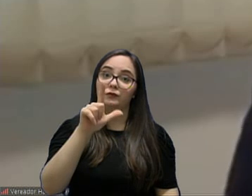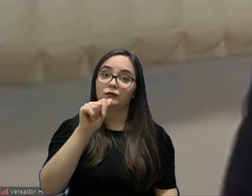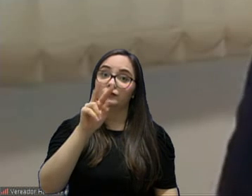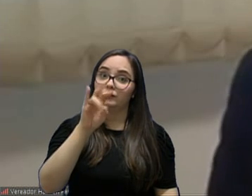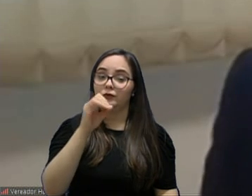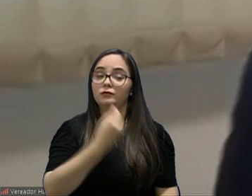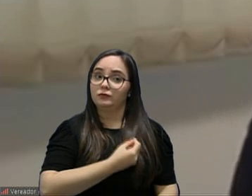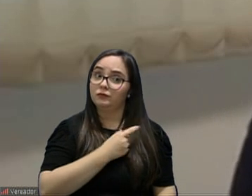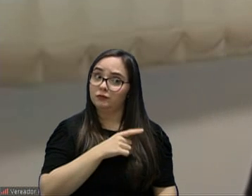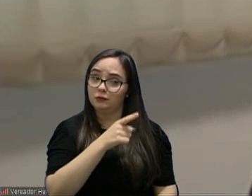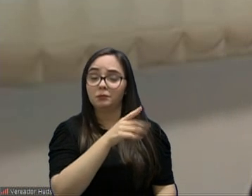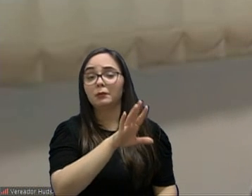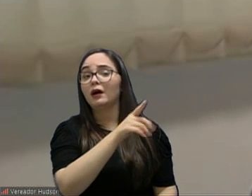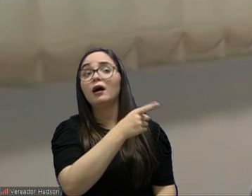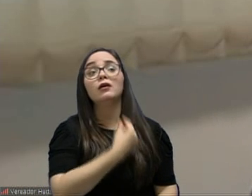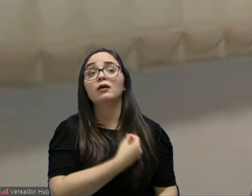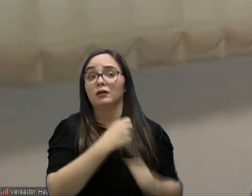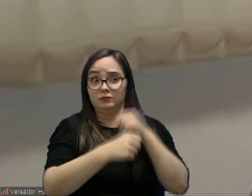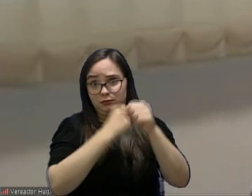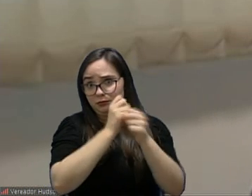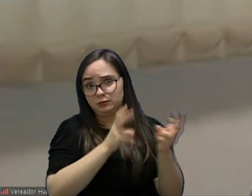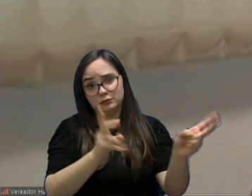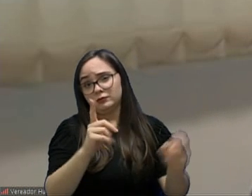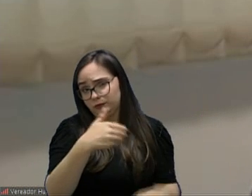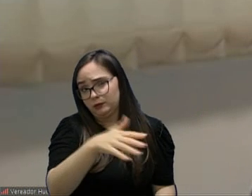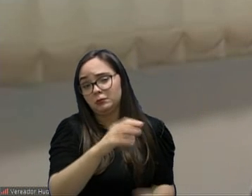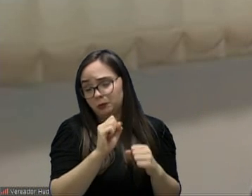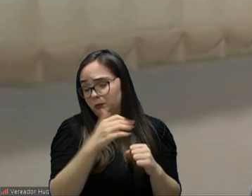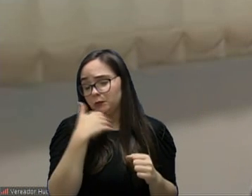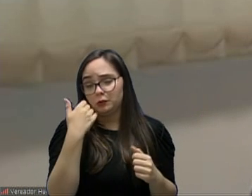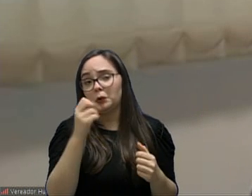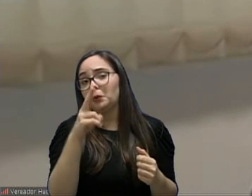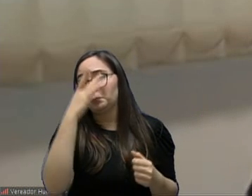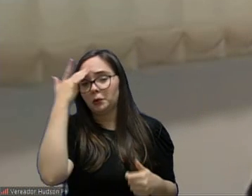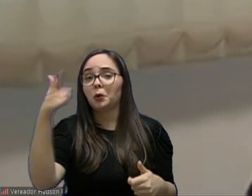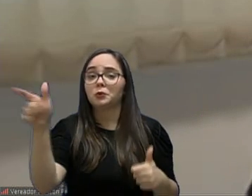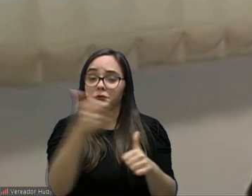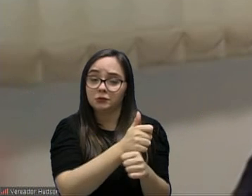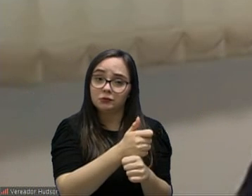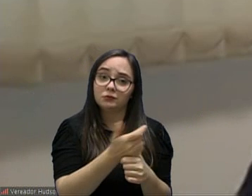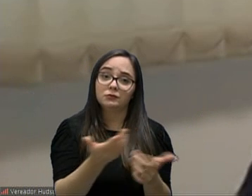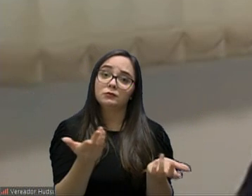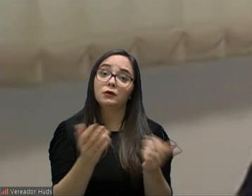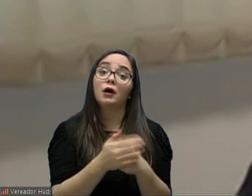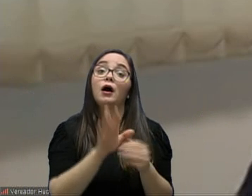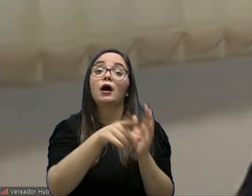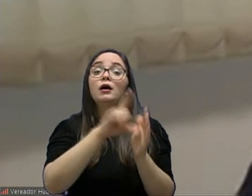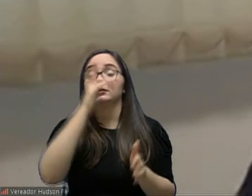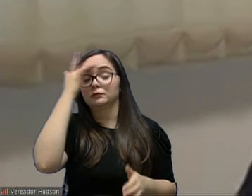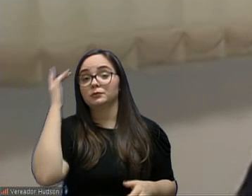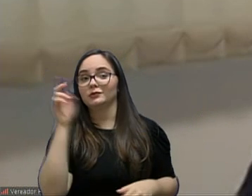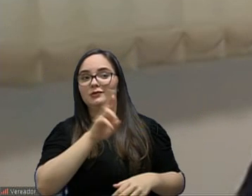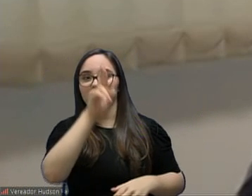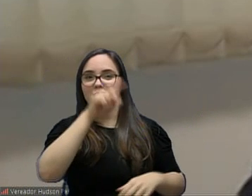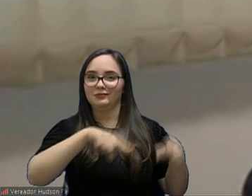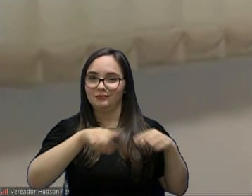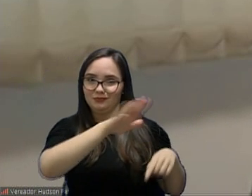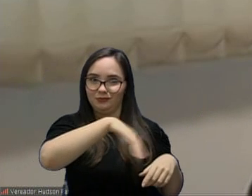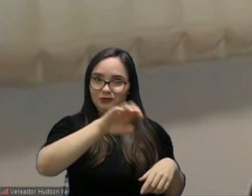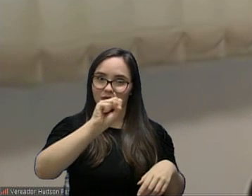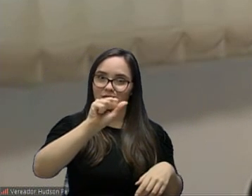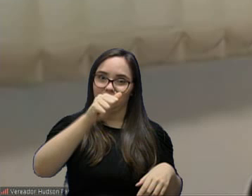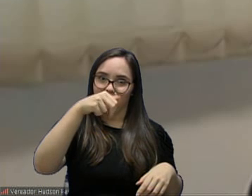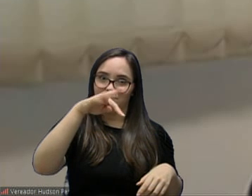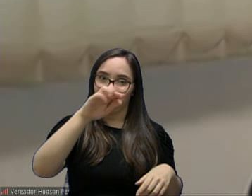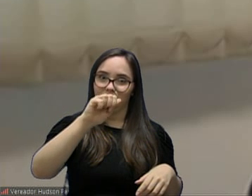eterno. Então, vai que pessoas mal intencionadas que a qual ocupavam a Santa Casa anteriormente voltem a ocupar, a gente não quer